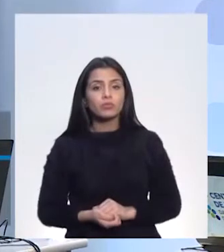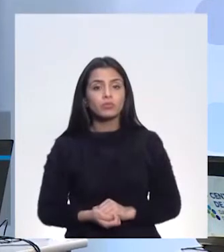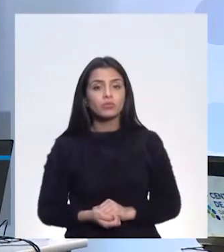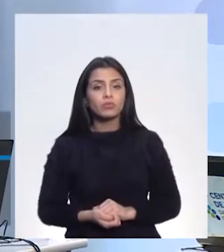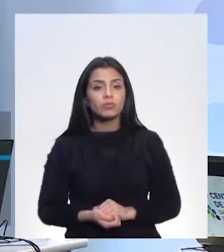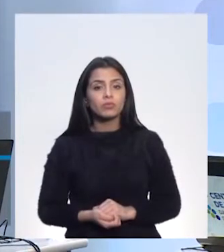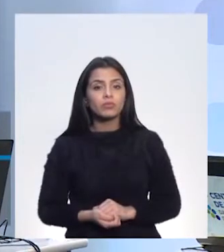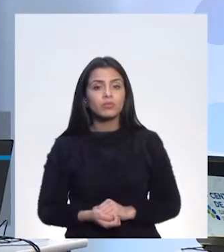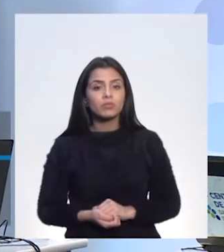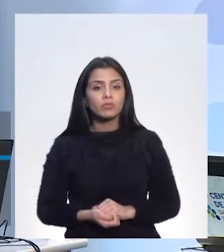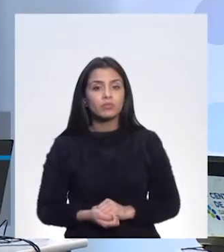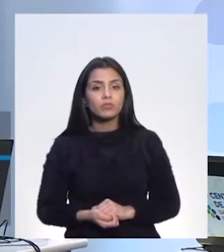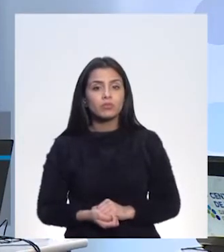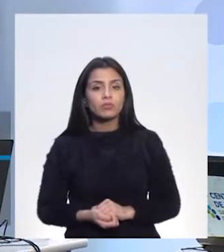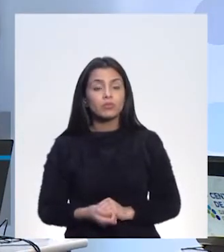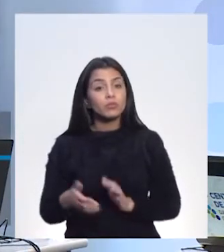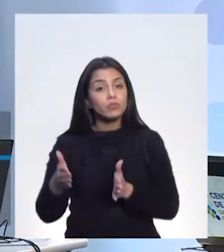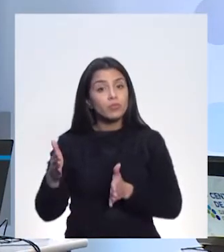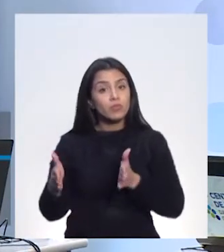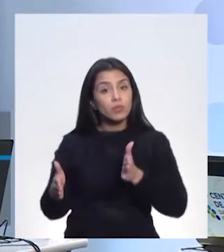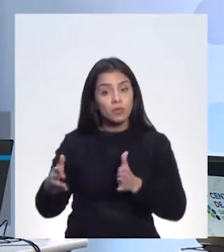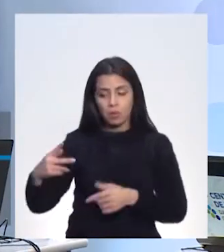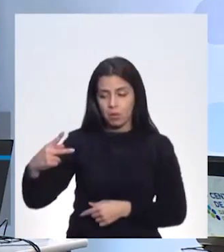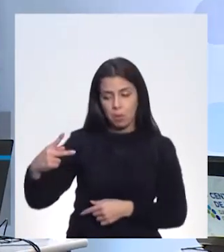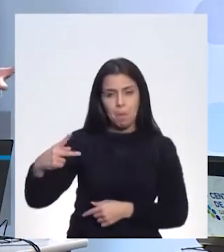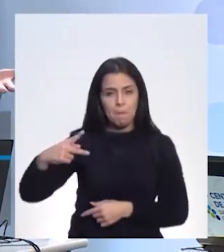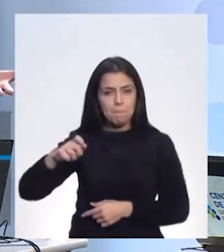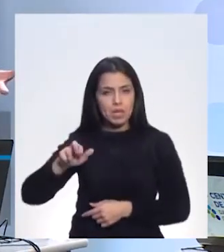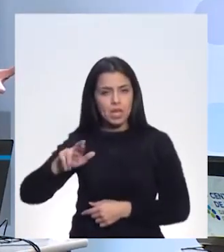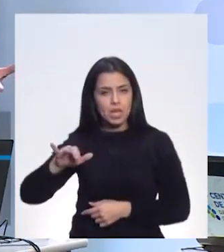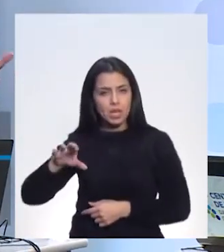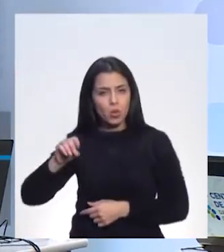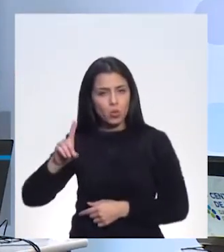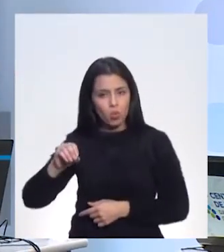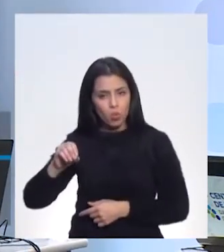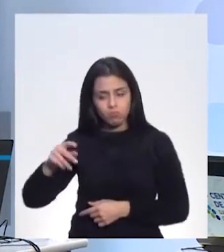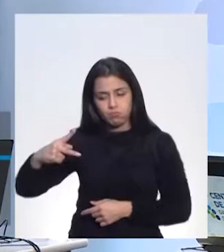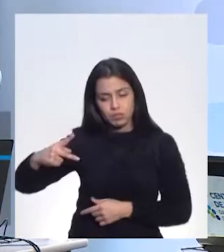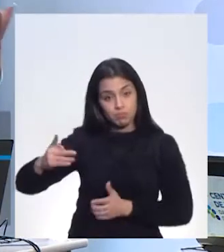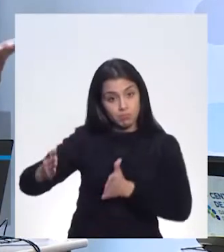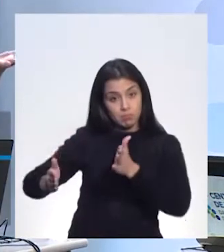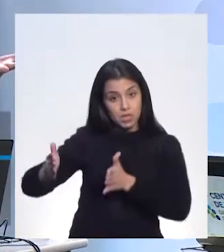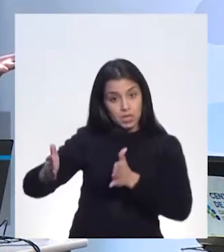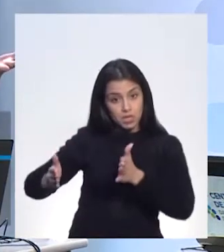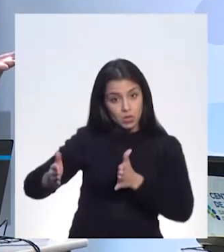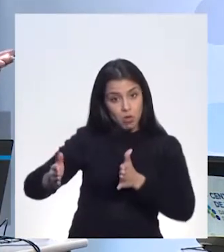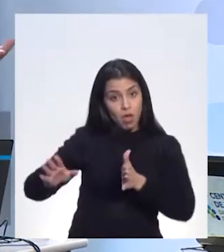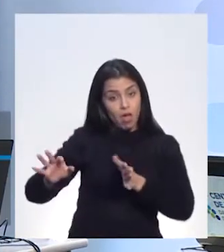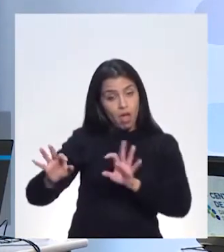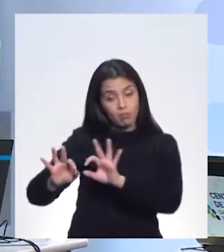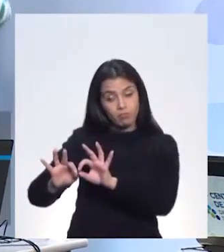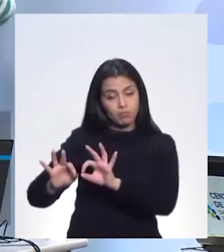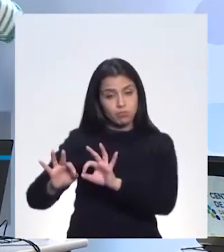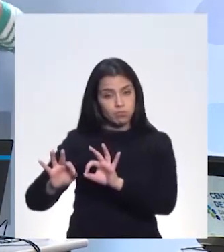período, eu falei para você que é a distância entre 2 picos dessa curvinha, né? Ou o formato